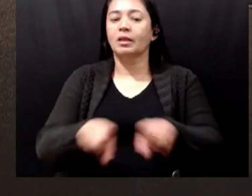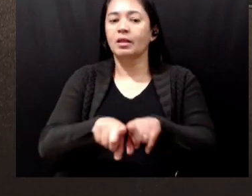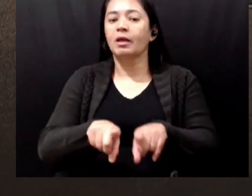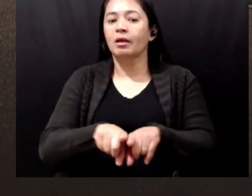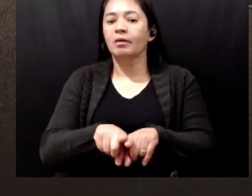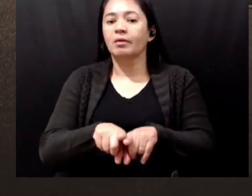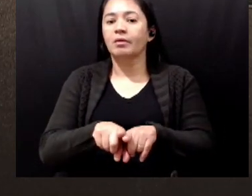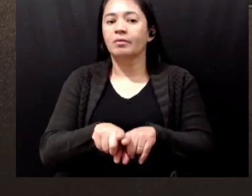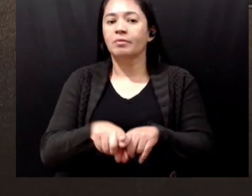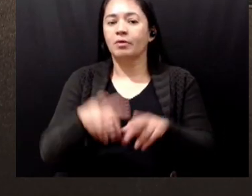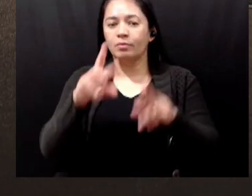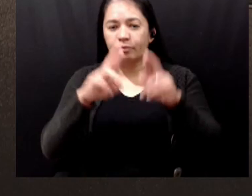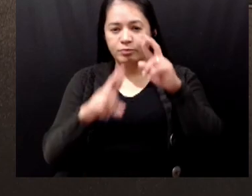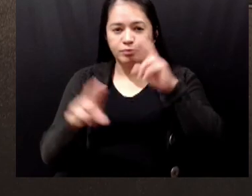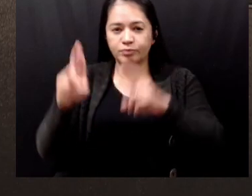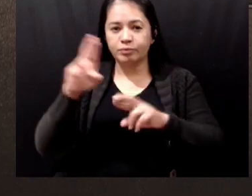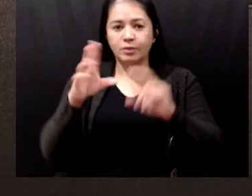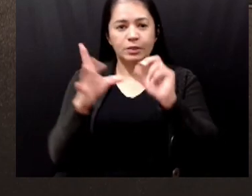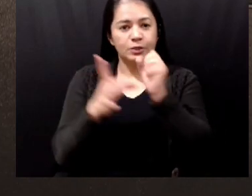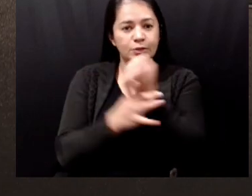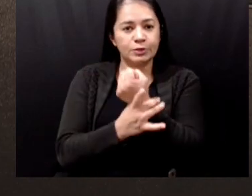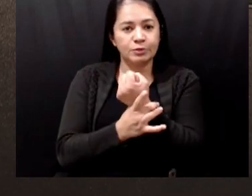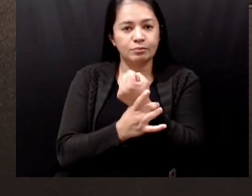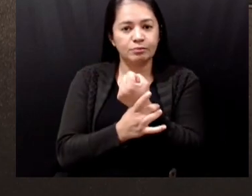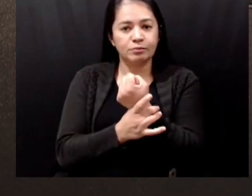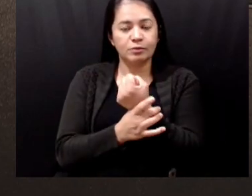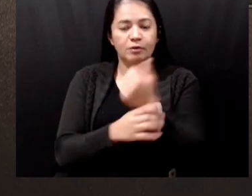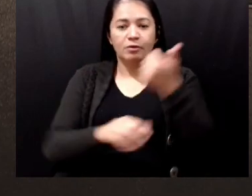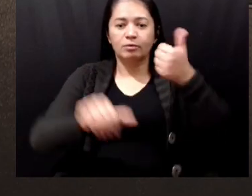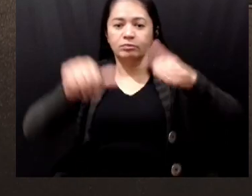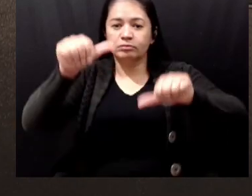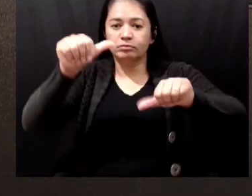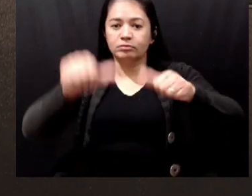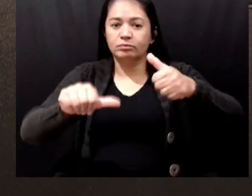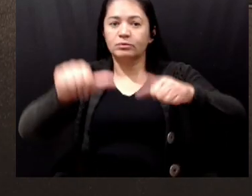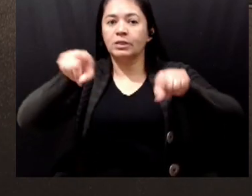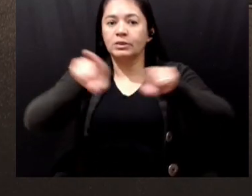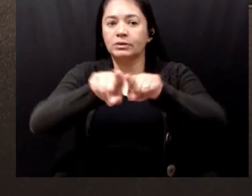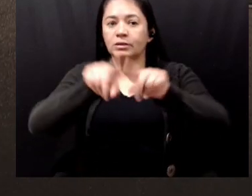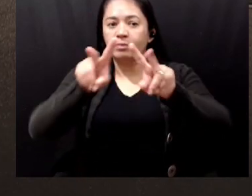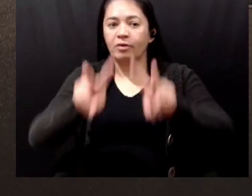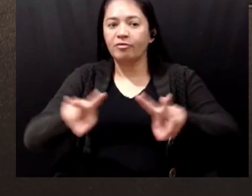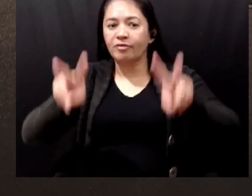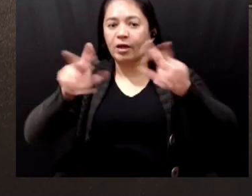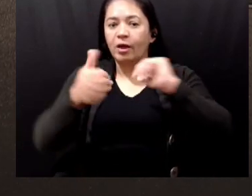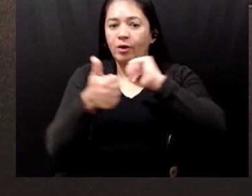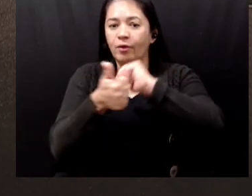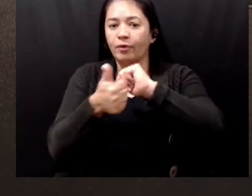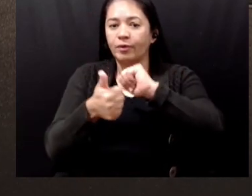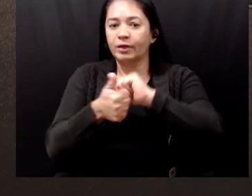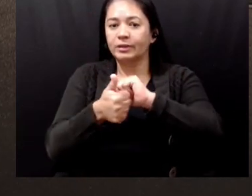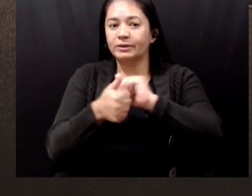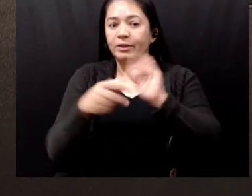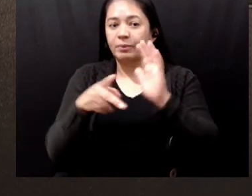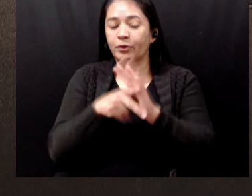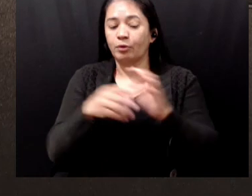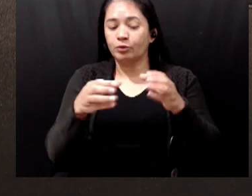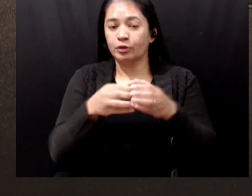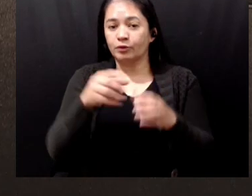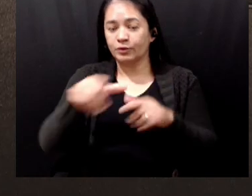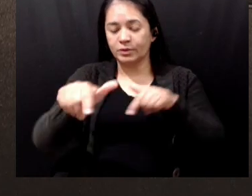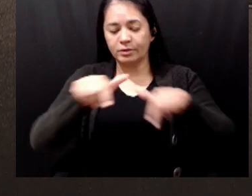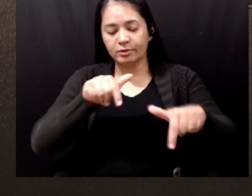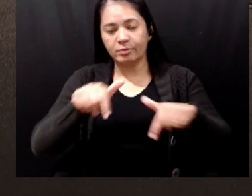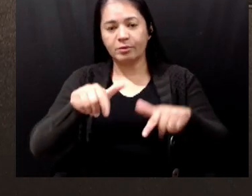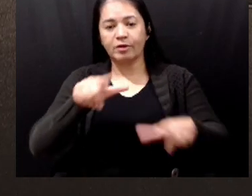mecanismos de segurança que vão analisar e verificar a qualidade dessa corretora que você está trabalhando, que você vai decidir ou fazer as